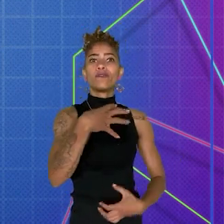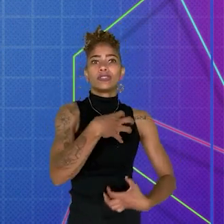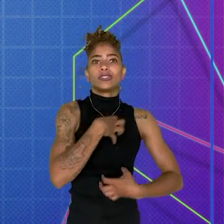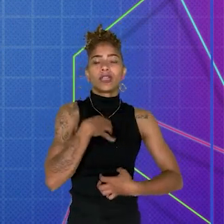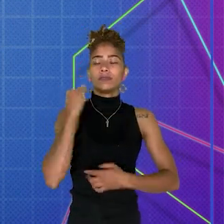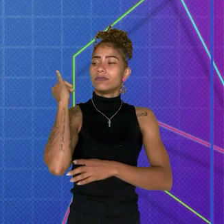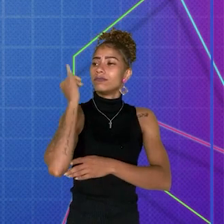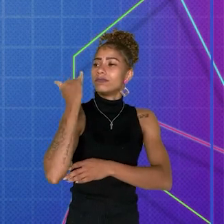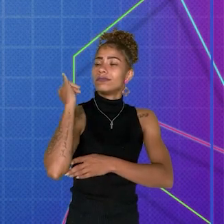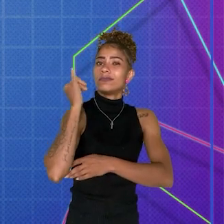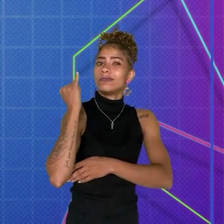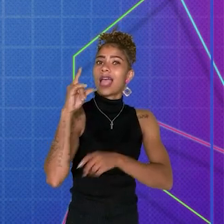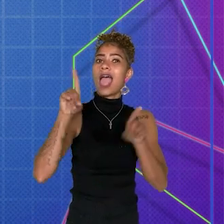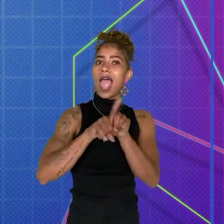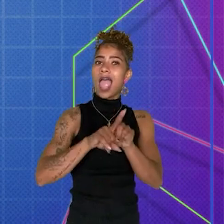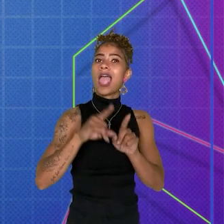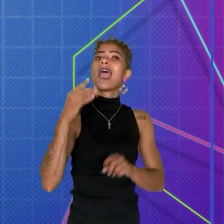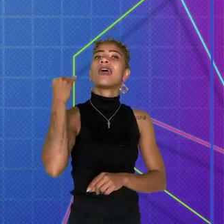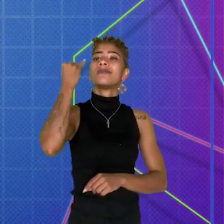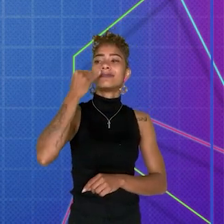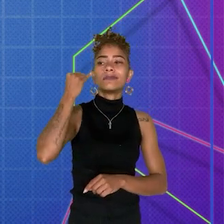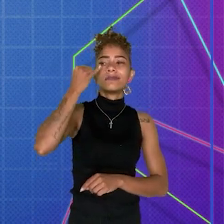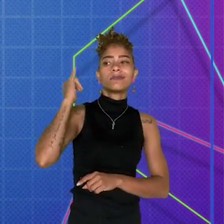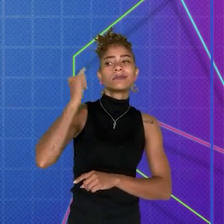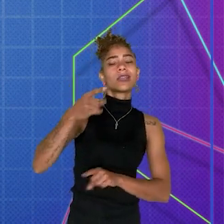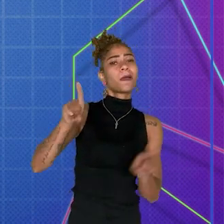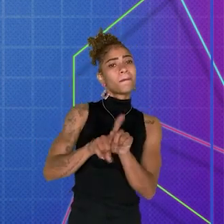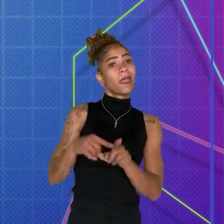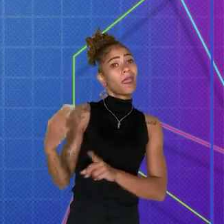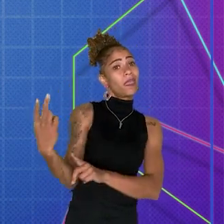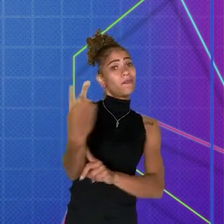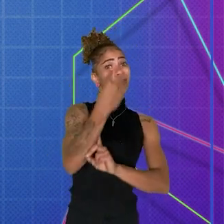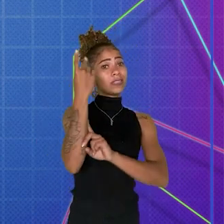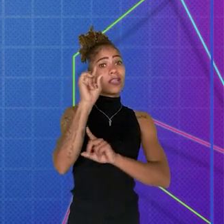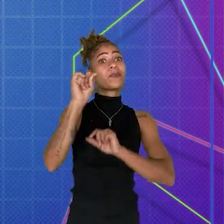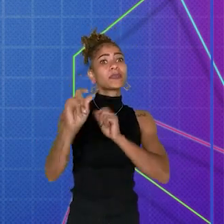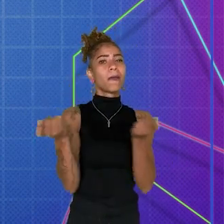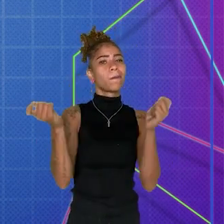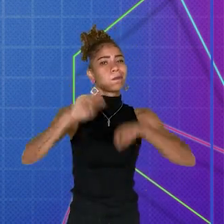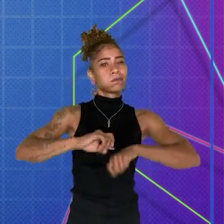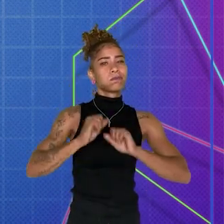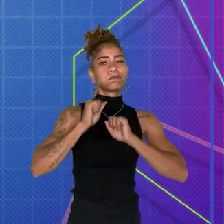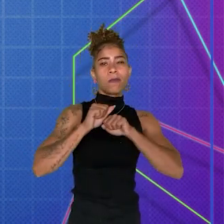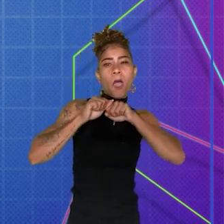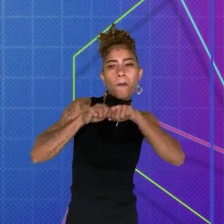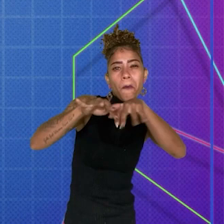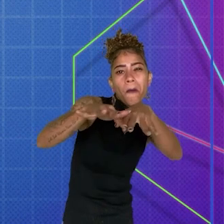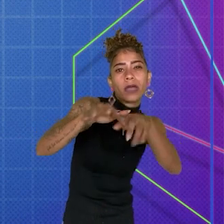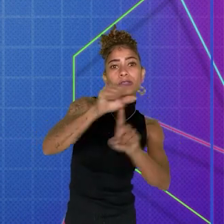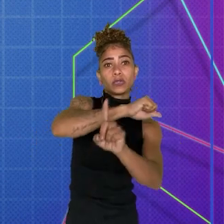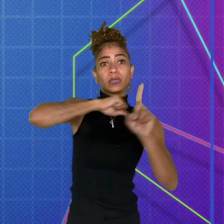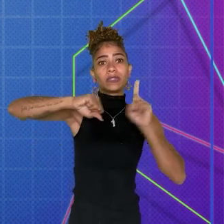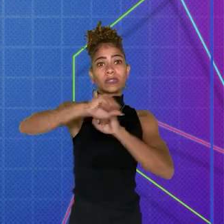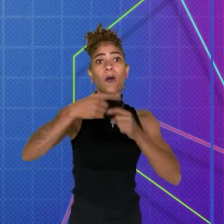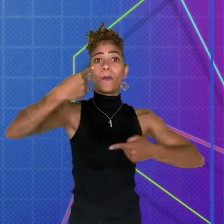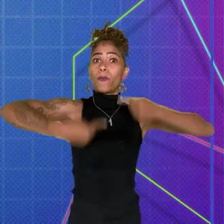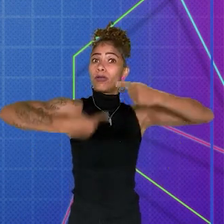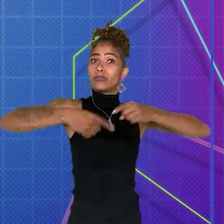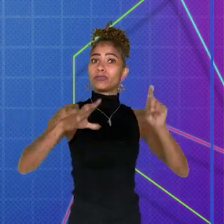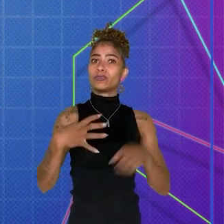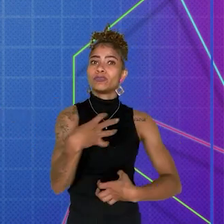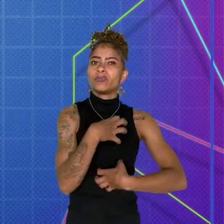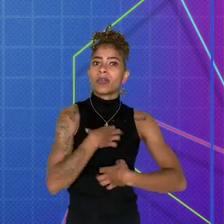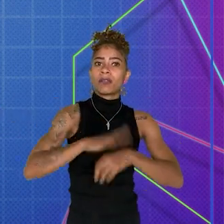oferece uma nova forma de contar histórias. A narrativa experimental também é valorizada pelo seu potencial para explorar questões